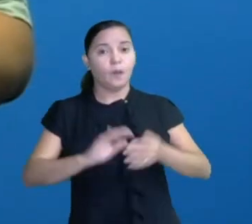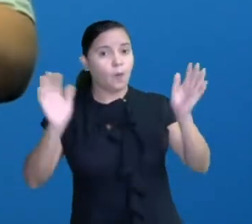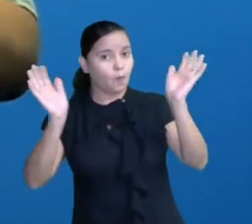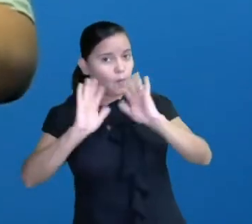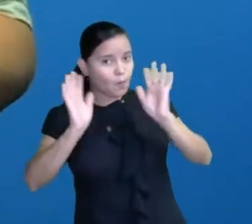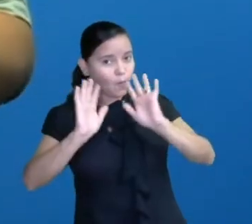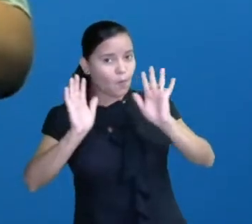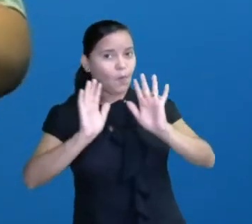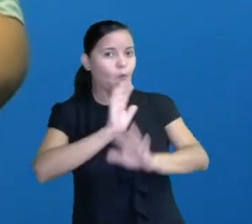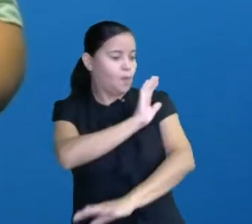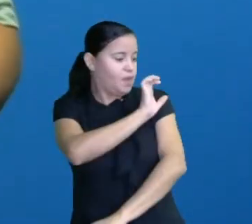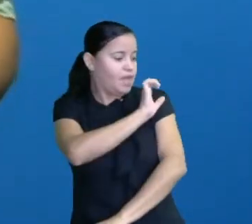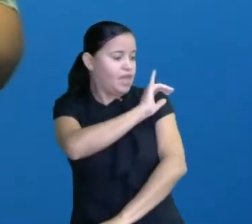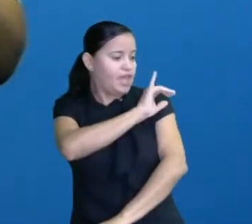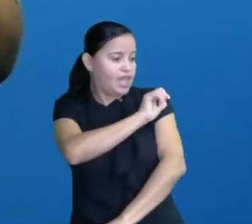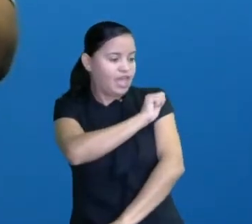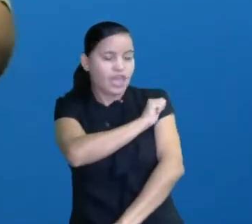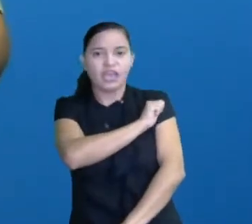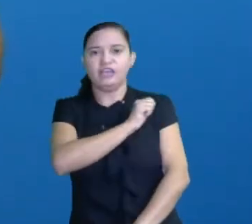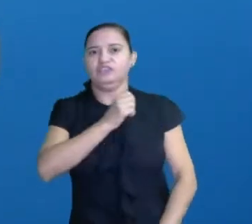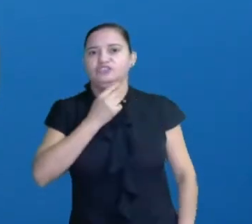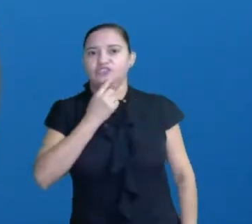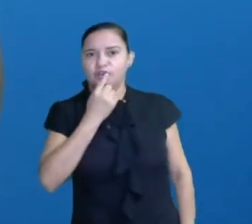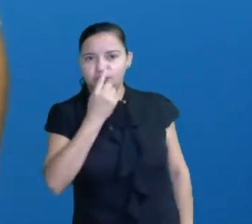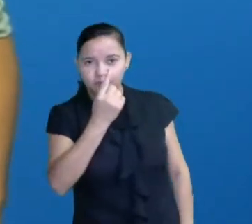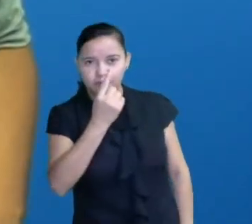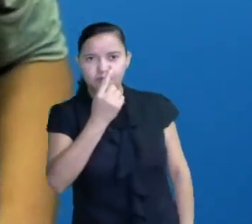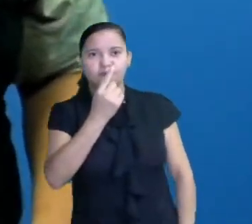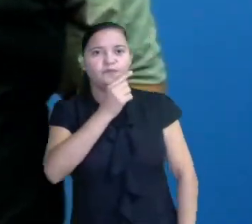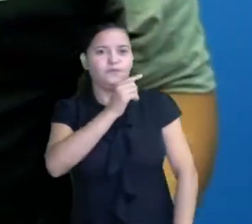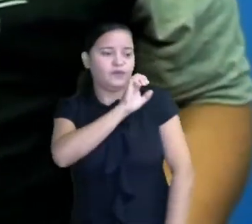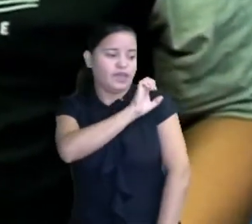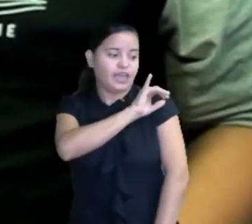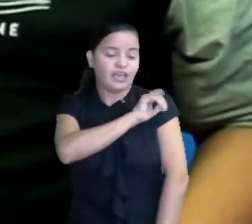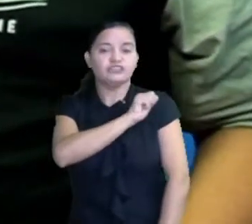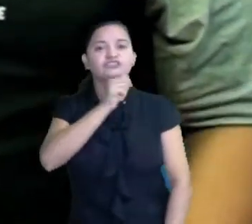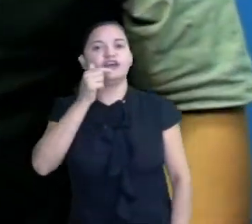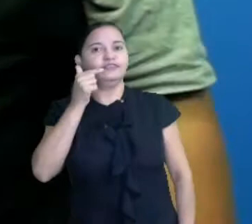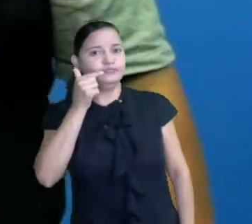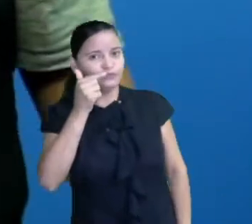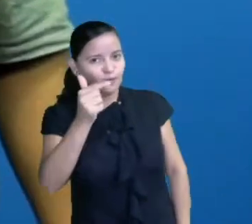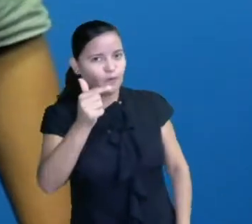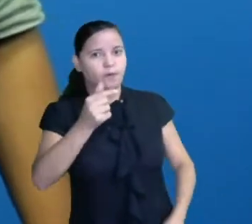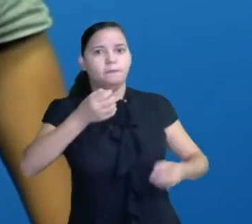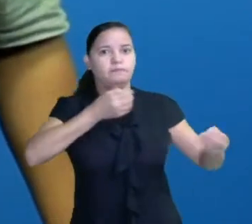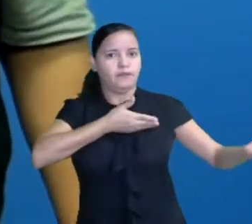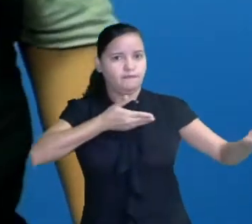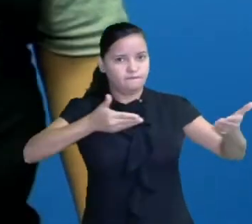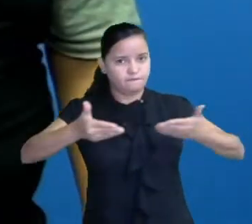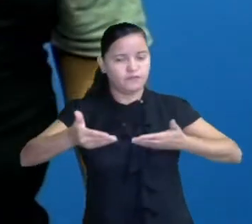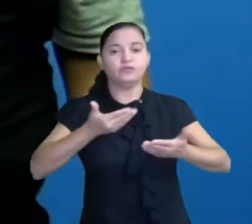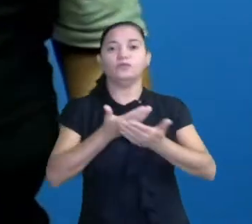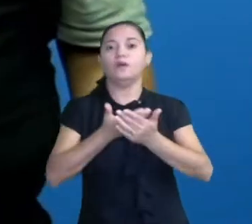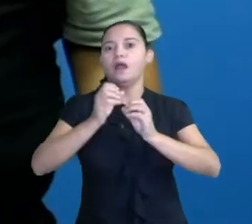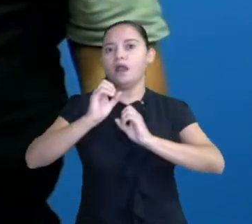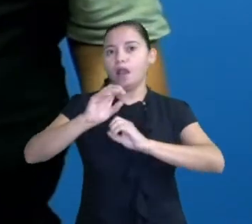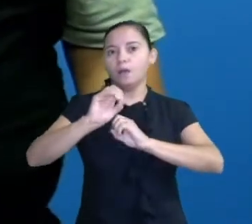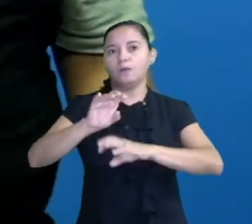Oi, turma do EJA 1 e EJA 2, sejam muito bem-vindos à nossa aula de hoje. Estamos na nossa aula